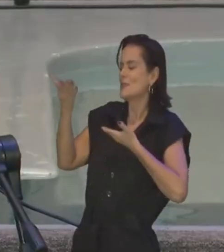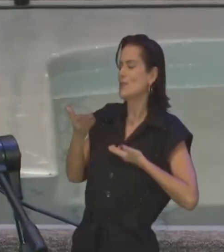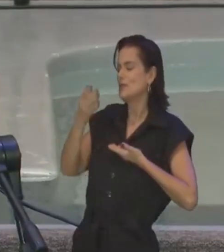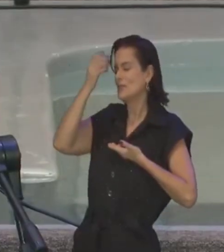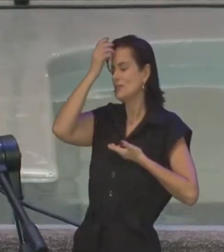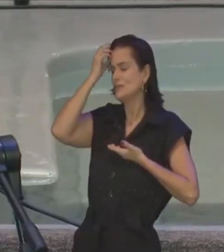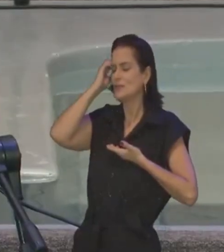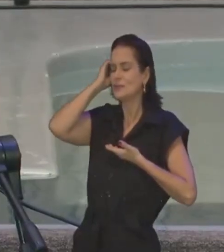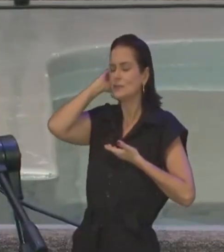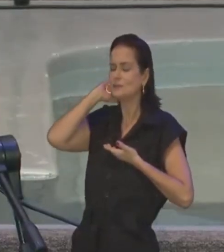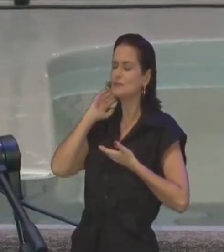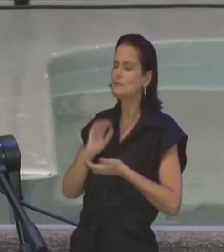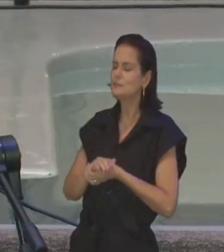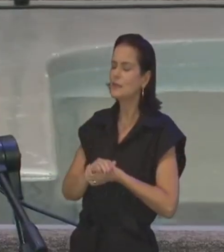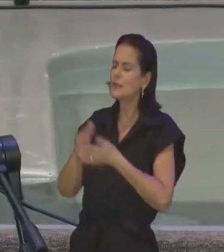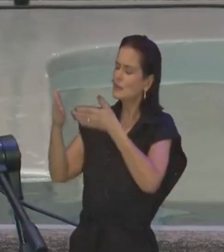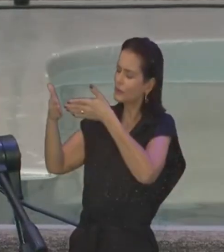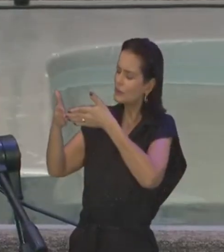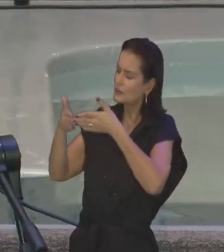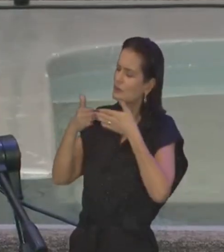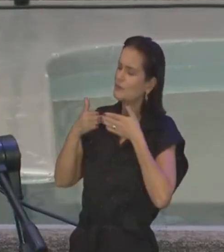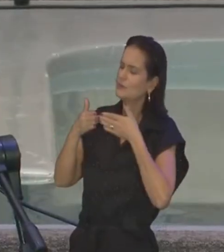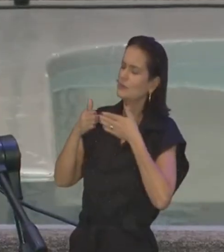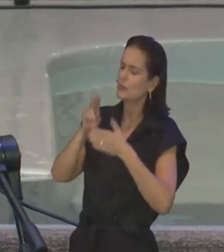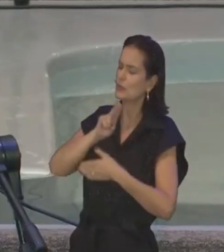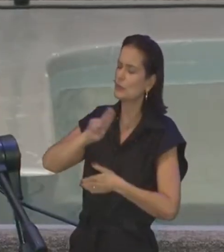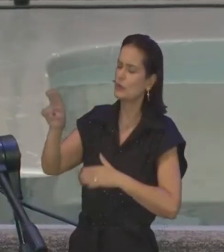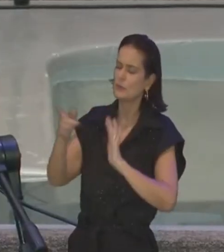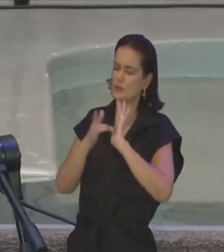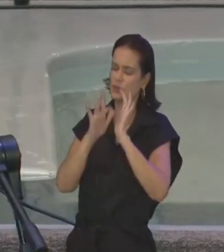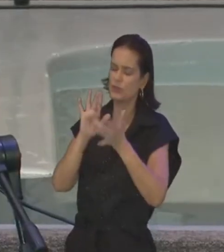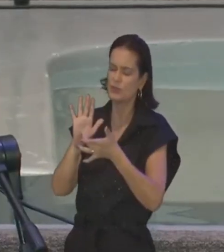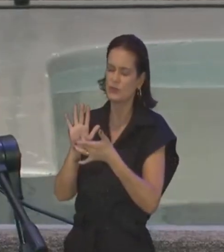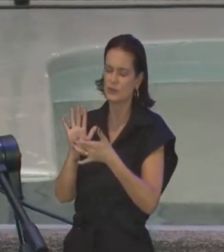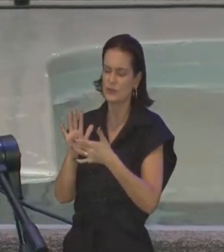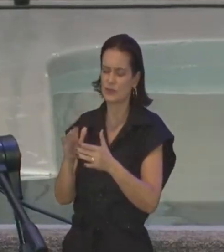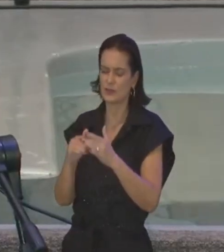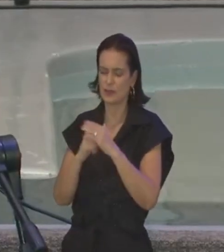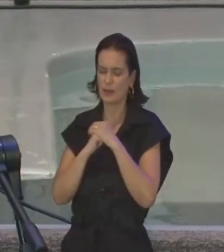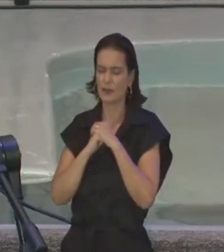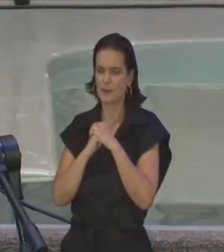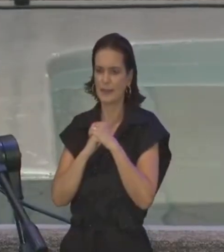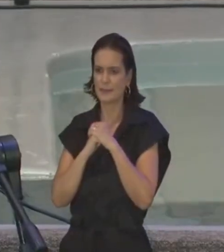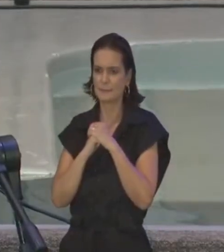voz. Assim eu te peço, em nome de Jesus. Amém.